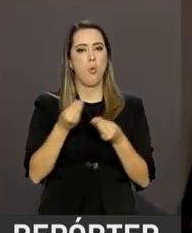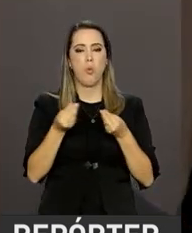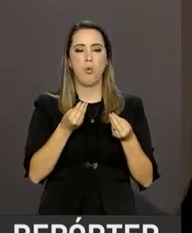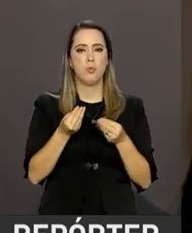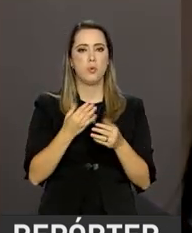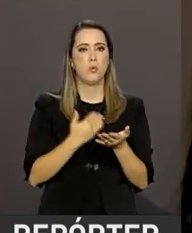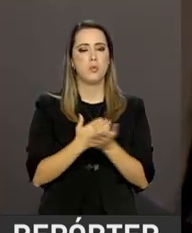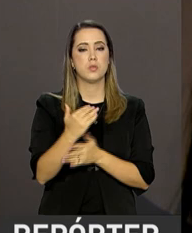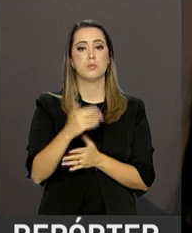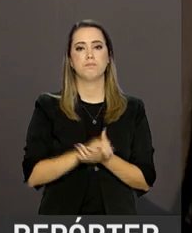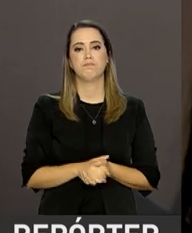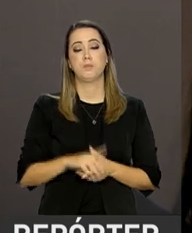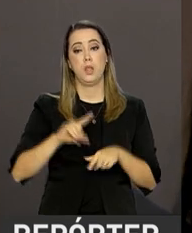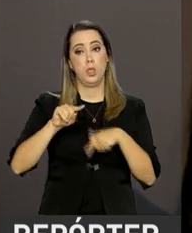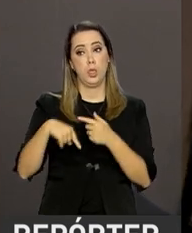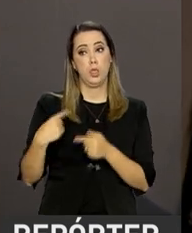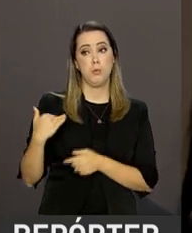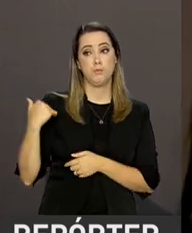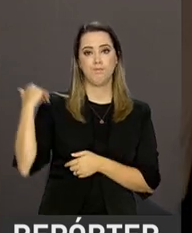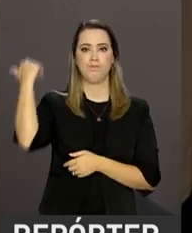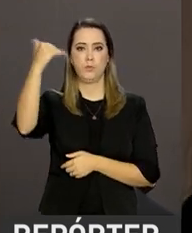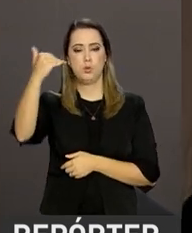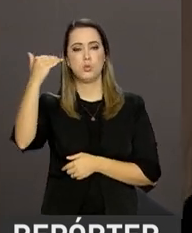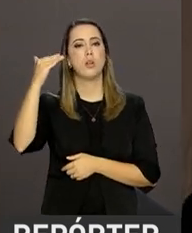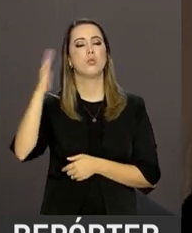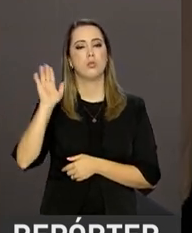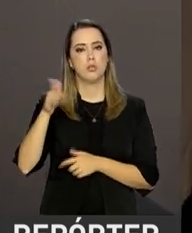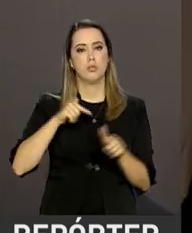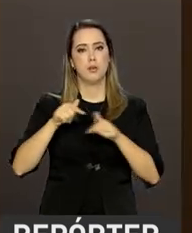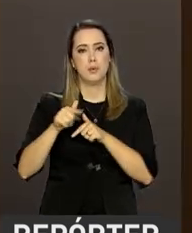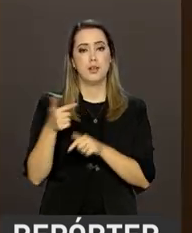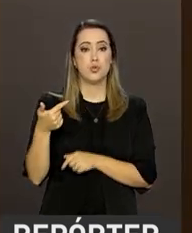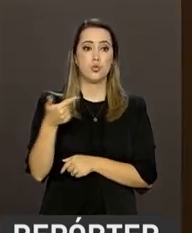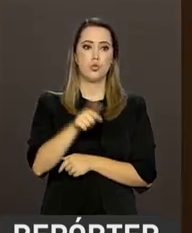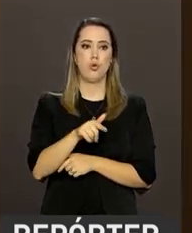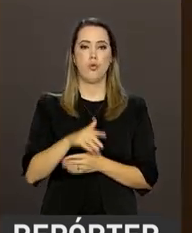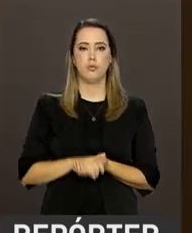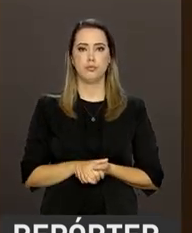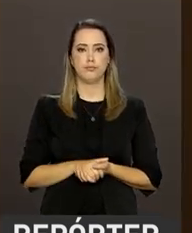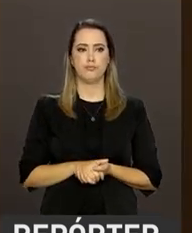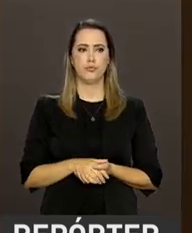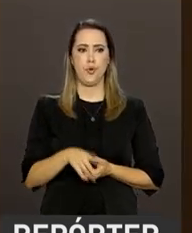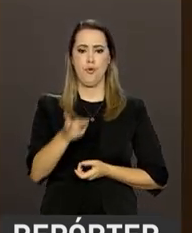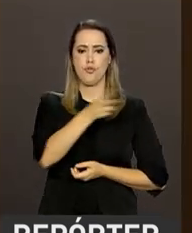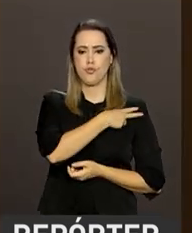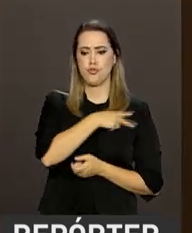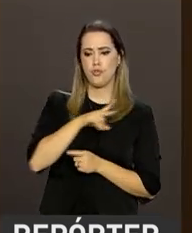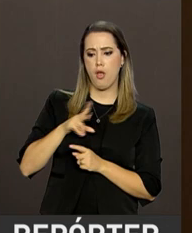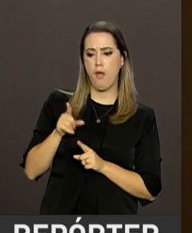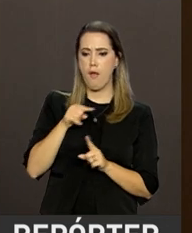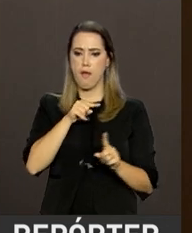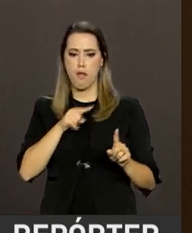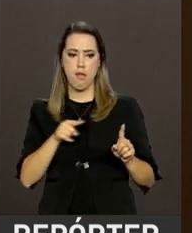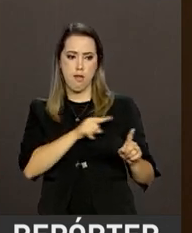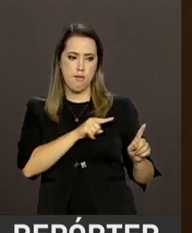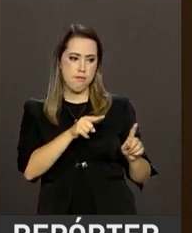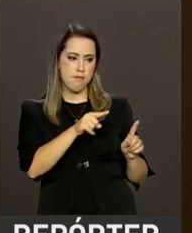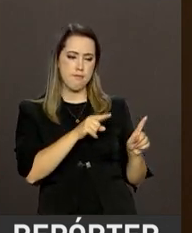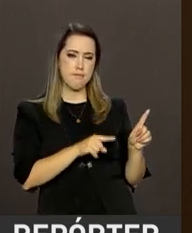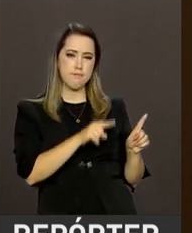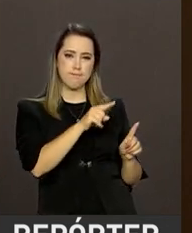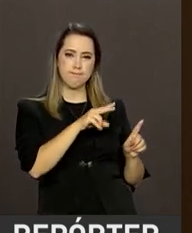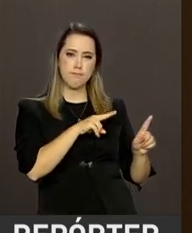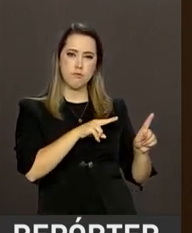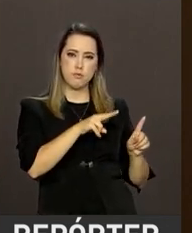foi trabalhar em uma loja e mais uma vez foi vítima de assédio. Meu patrão, ele me cercava, ele corria atrás de mim, ele